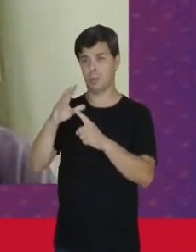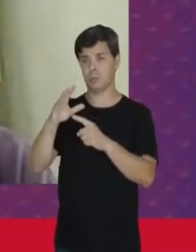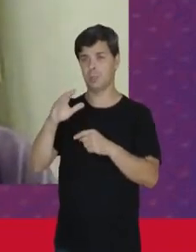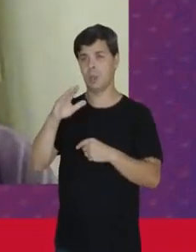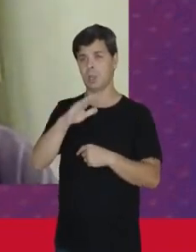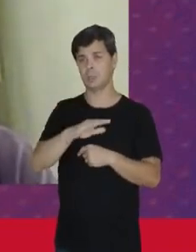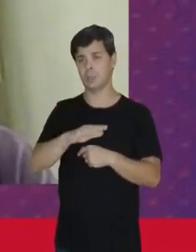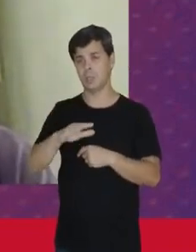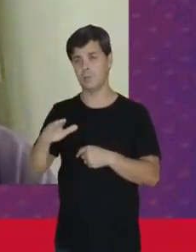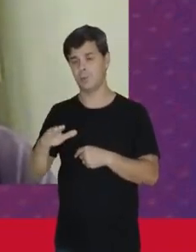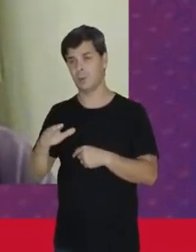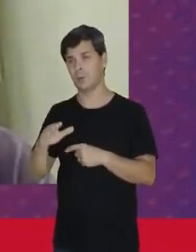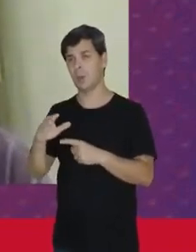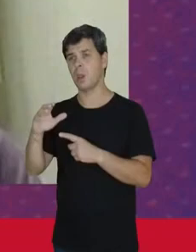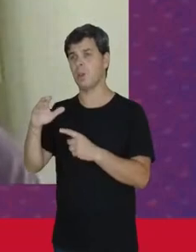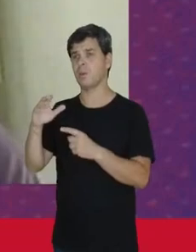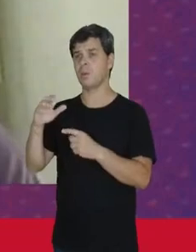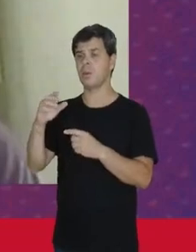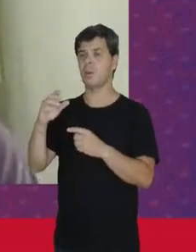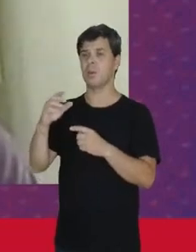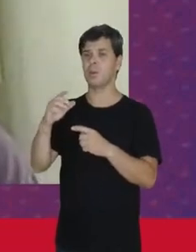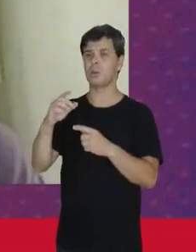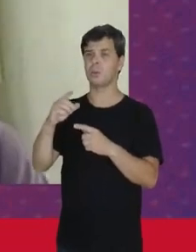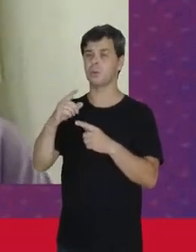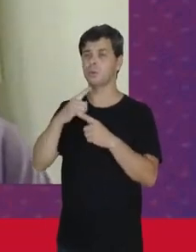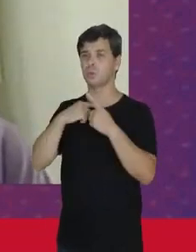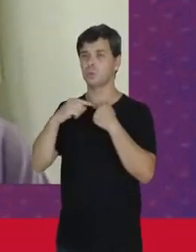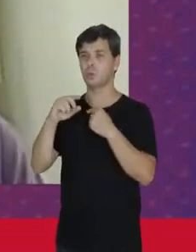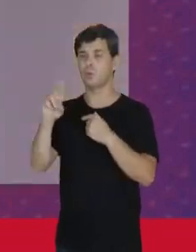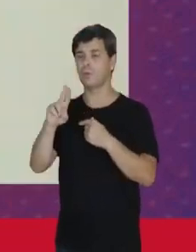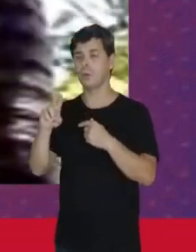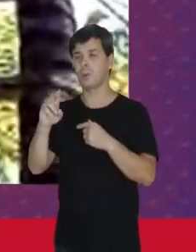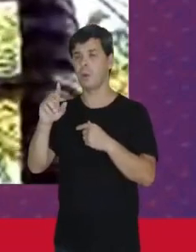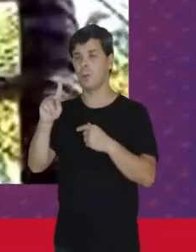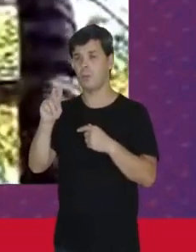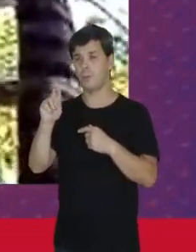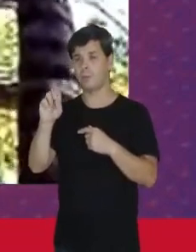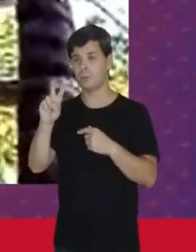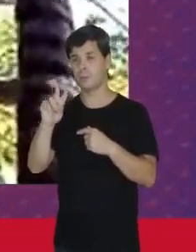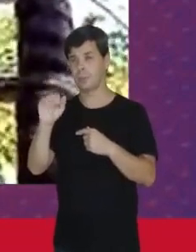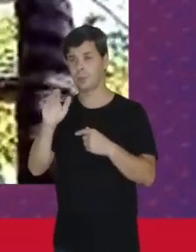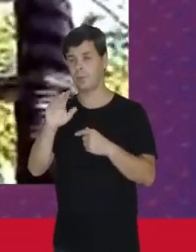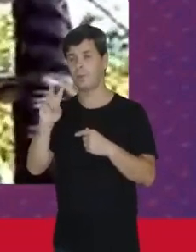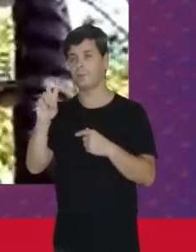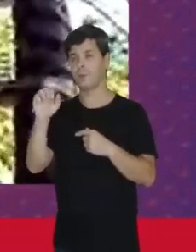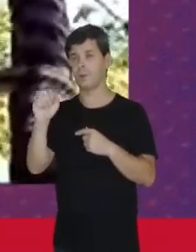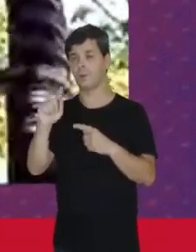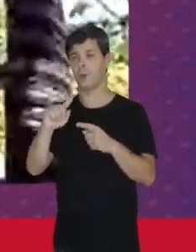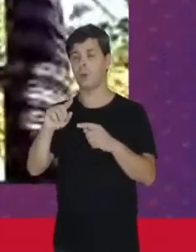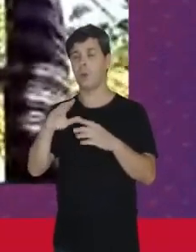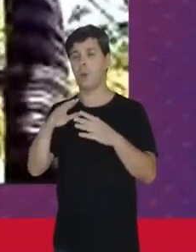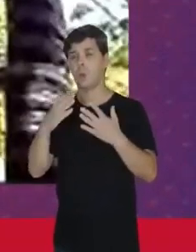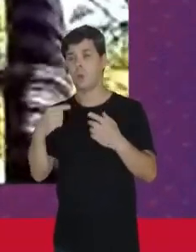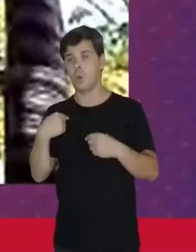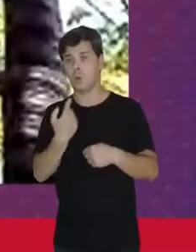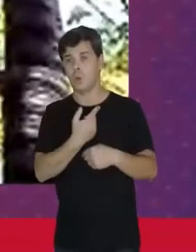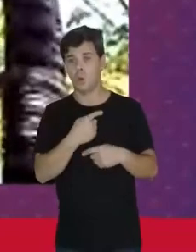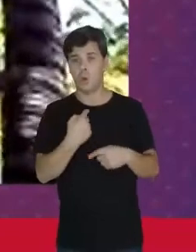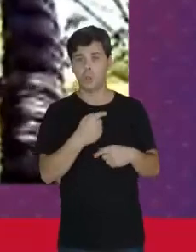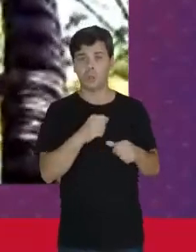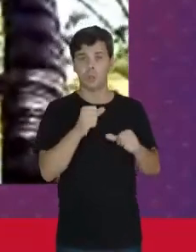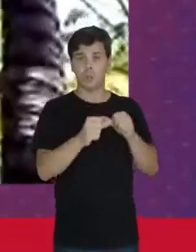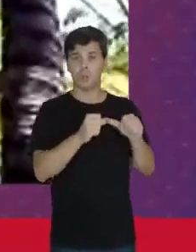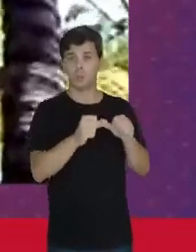foram intoxicadas pela pulverização aérea, né. Quando nós mudamos aqui,